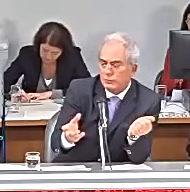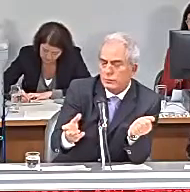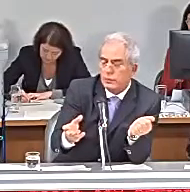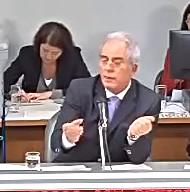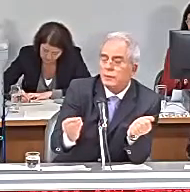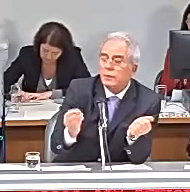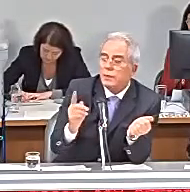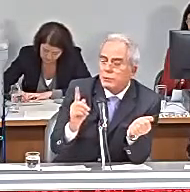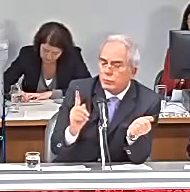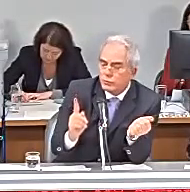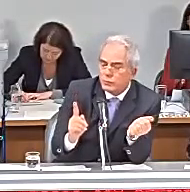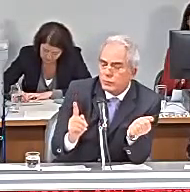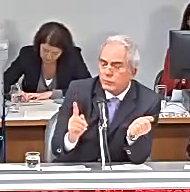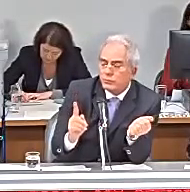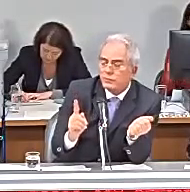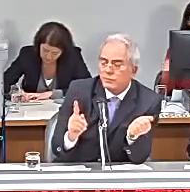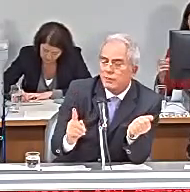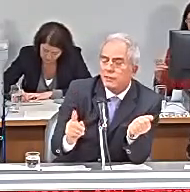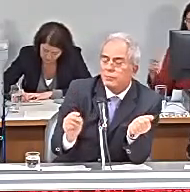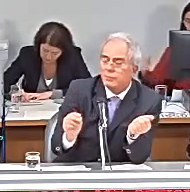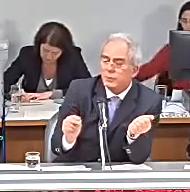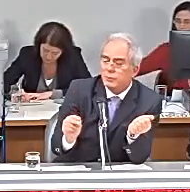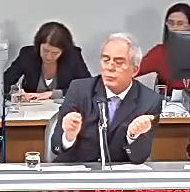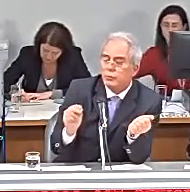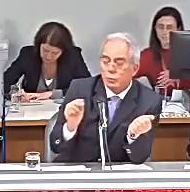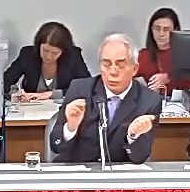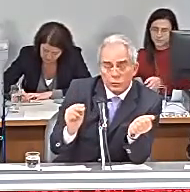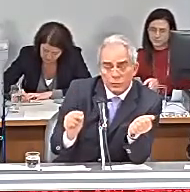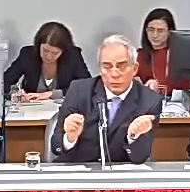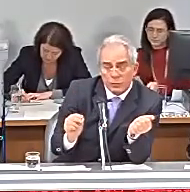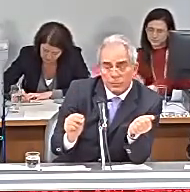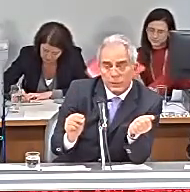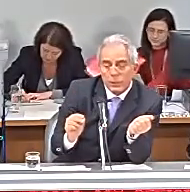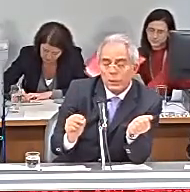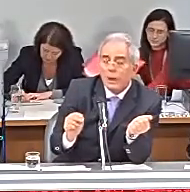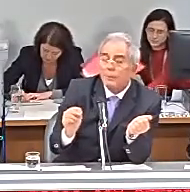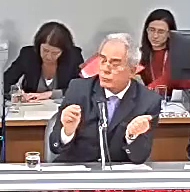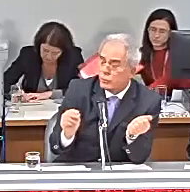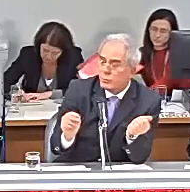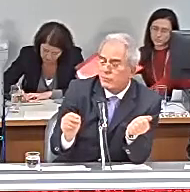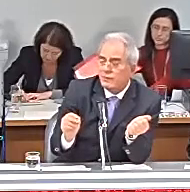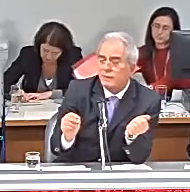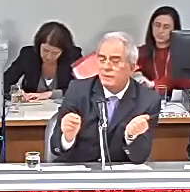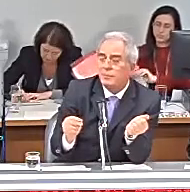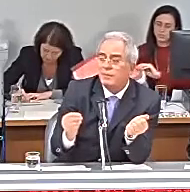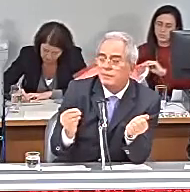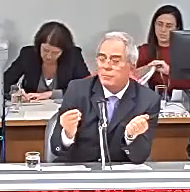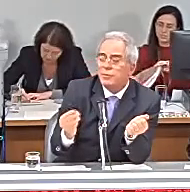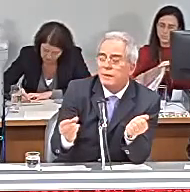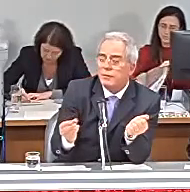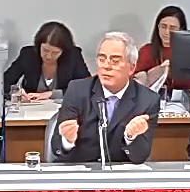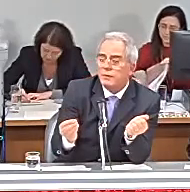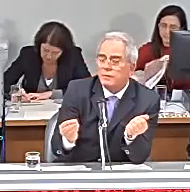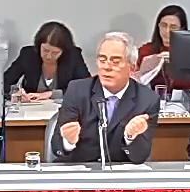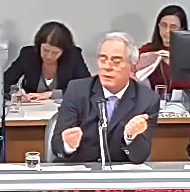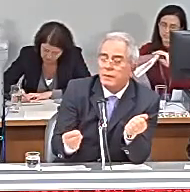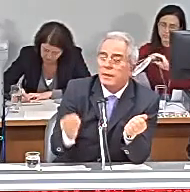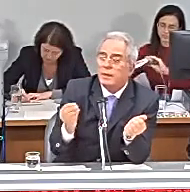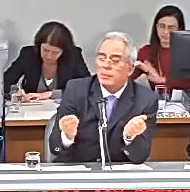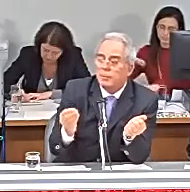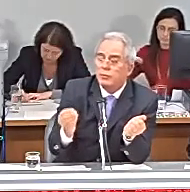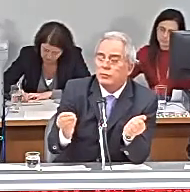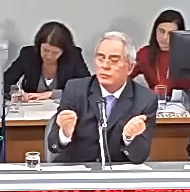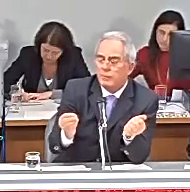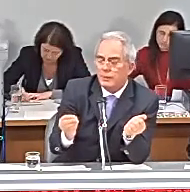e o respeito. Então, inclusão se faz primeiro com condição. A pessoa com deficiência precisa, muitas das vezes,